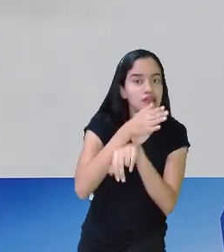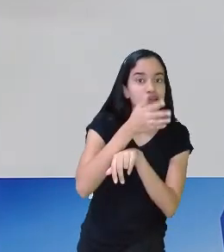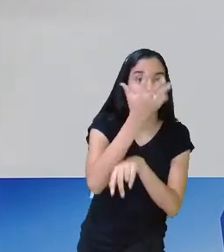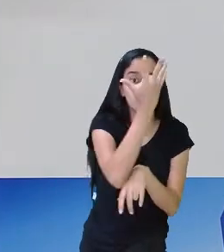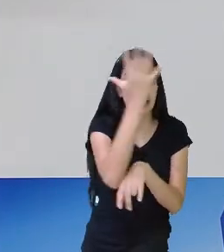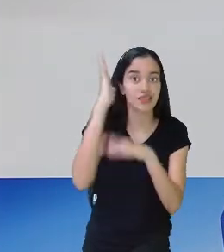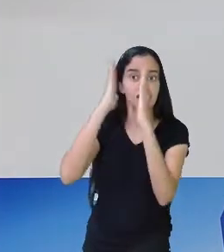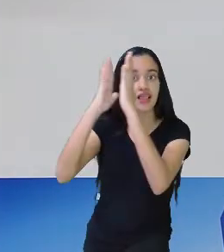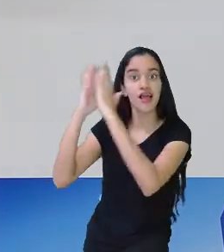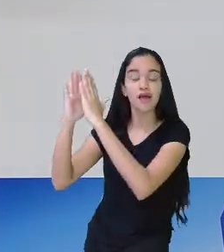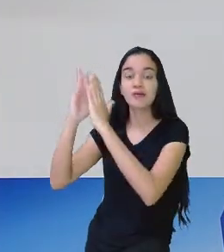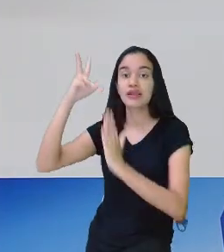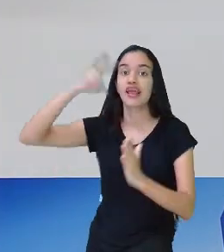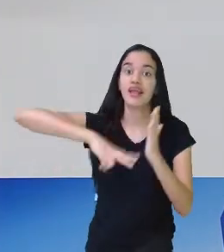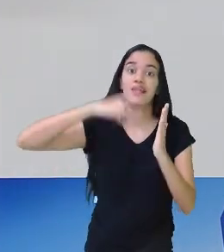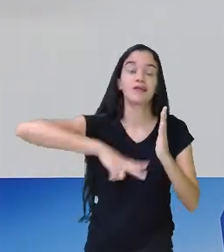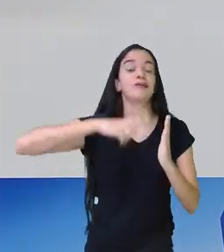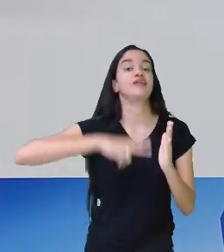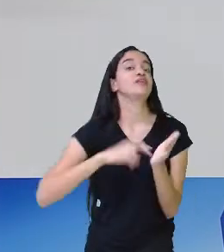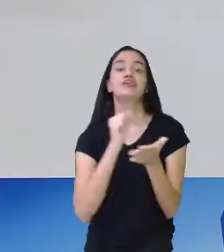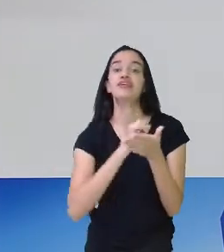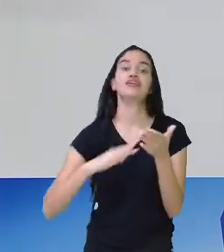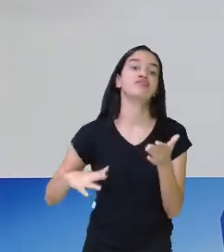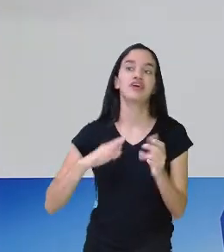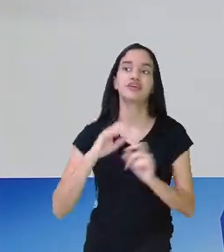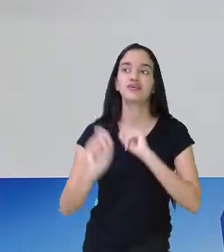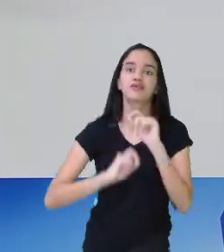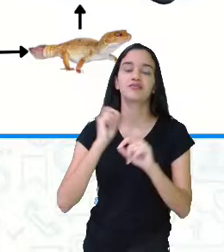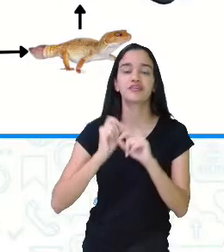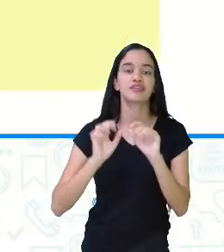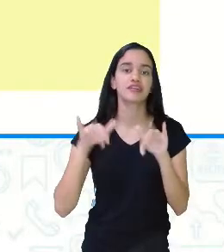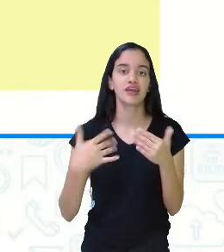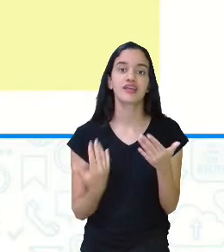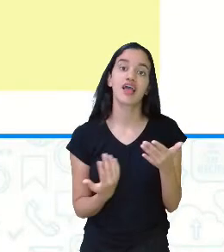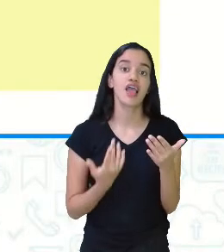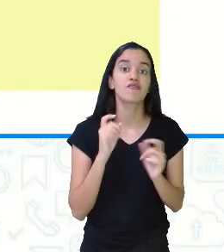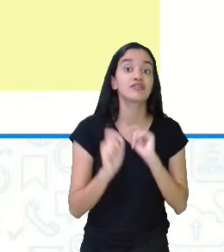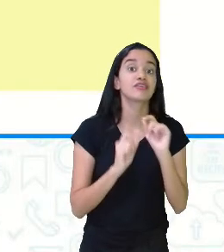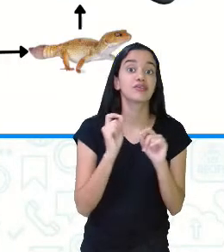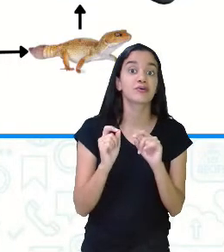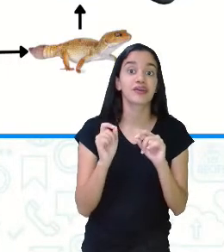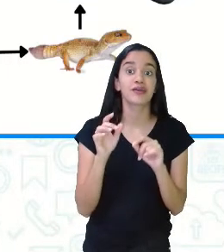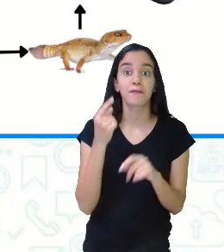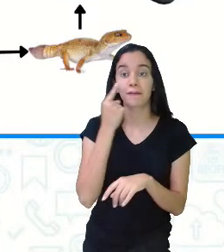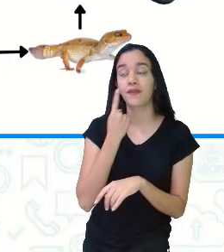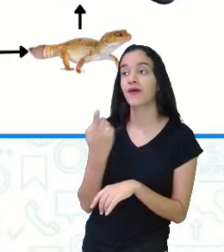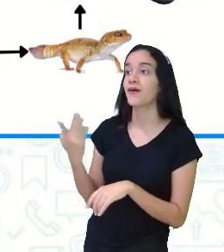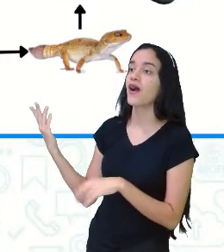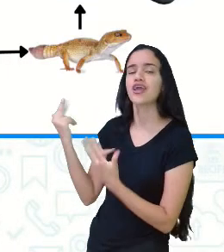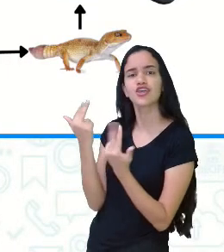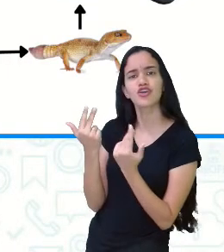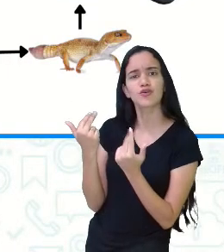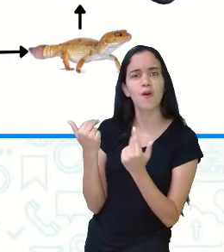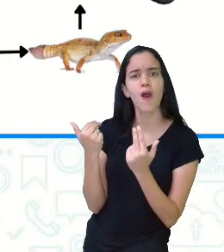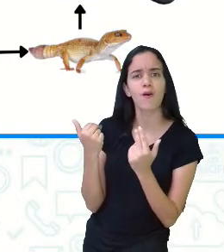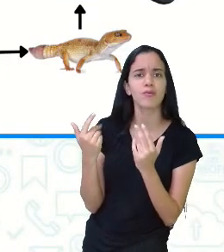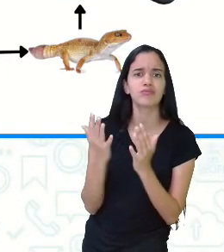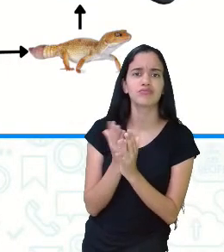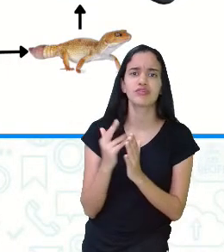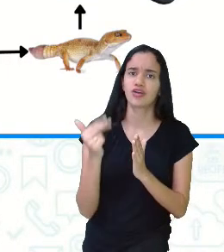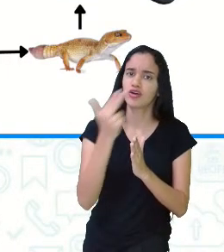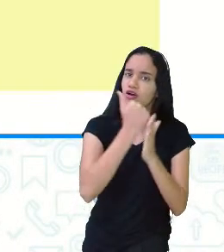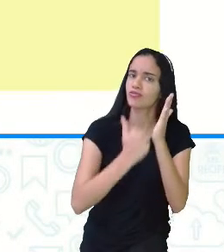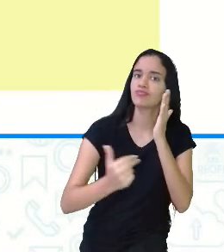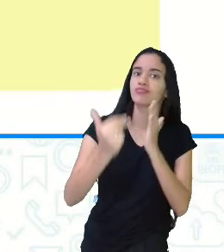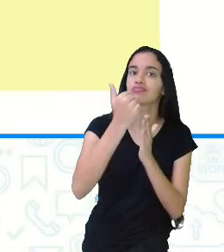material. E a nossa atividade do dia é vocês recriarem uma cadeia alimentar como essa daqui, ó, que eu tô colocando aqui para